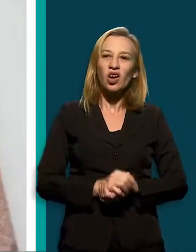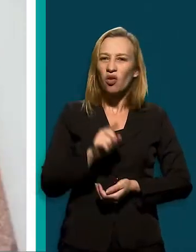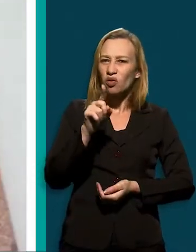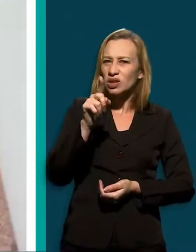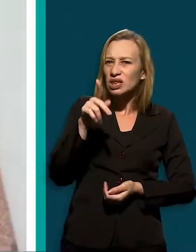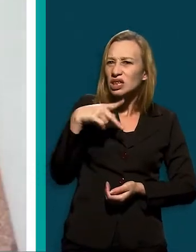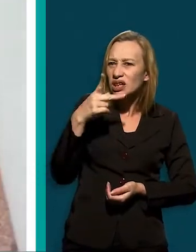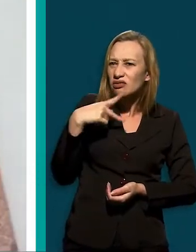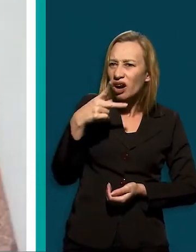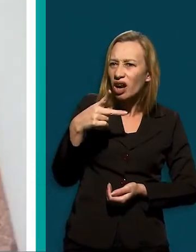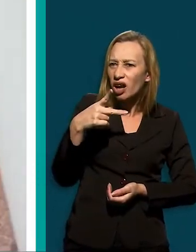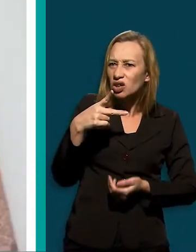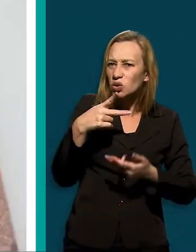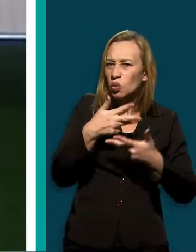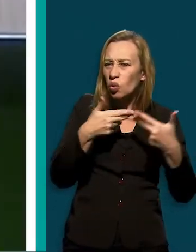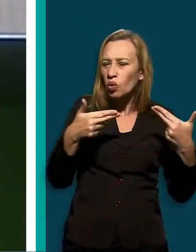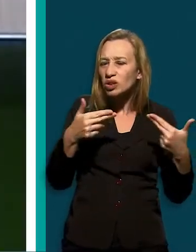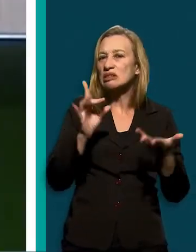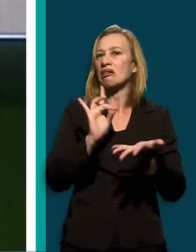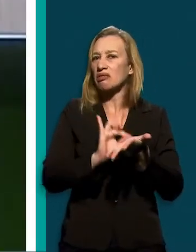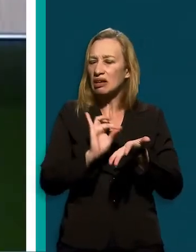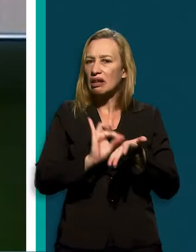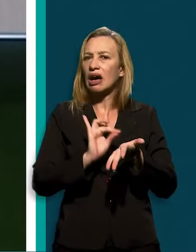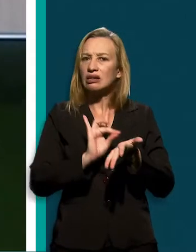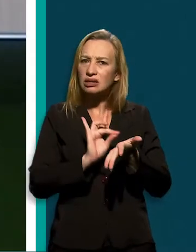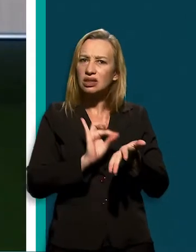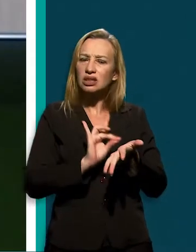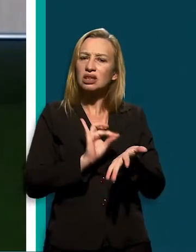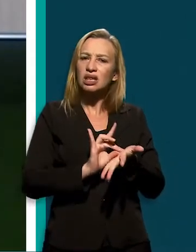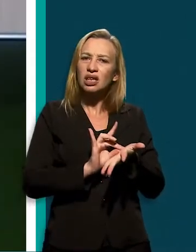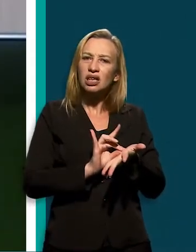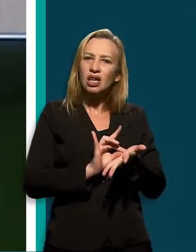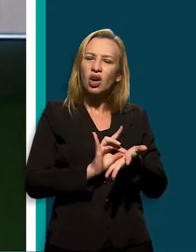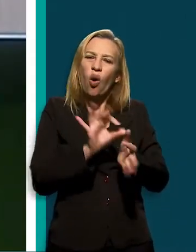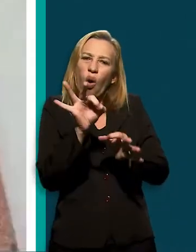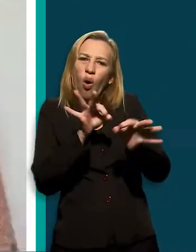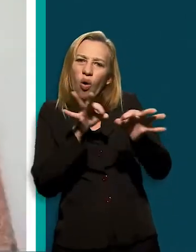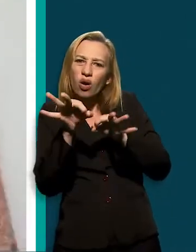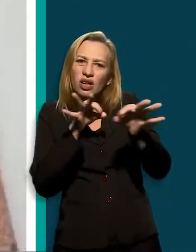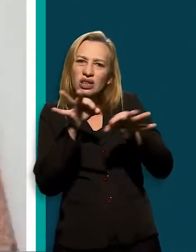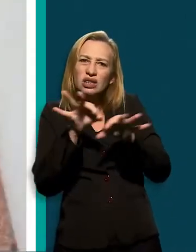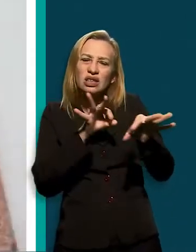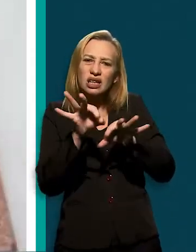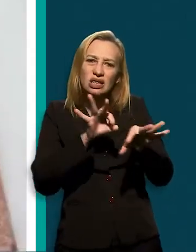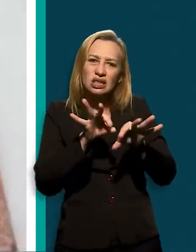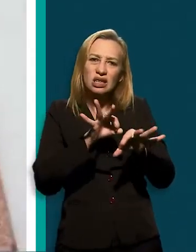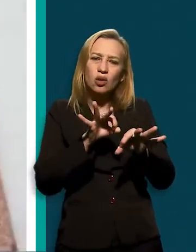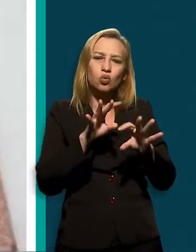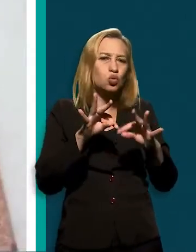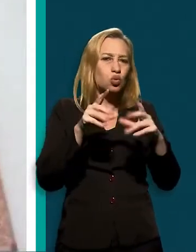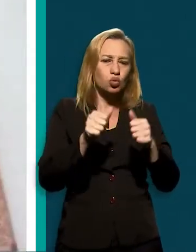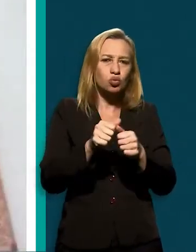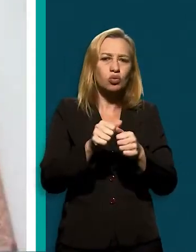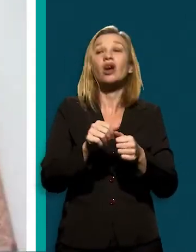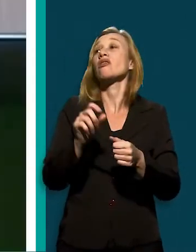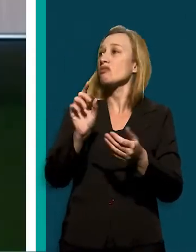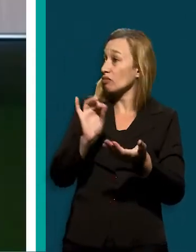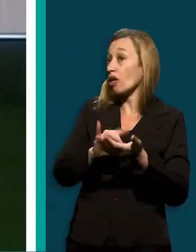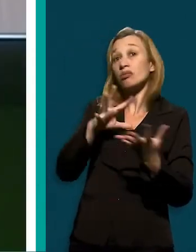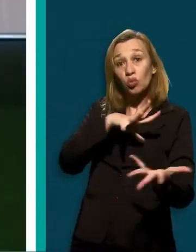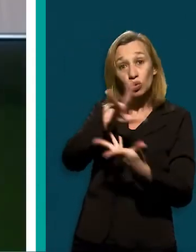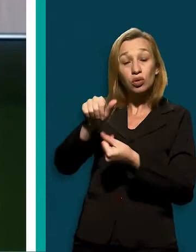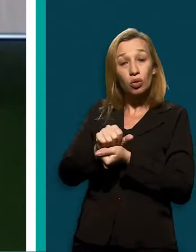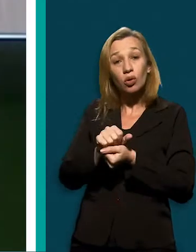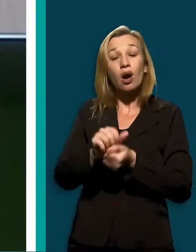Não, você está falando uma coisa que realmente é verdade. Essa parte organizacional mudou